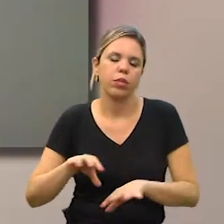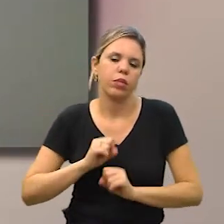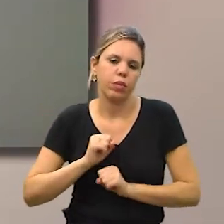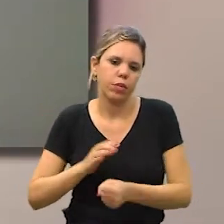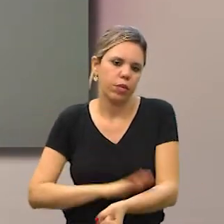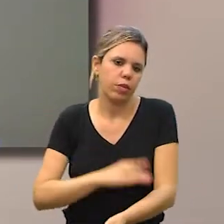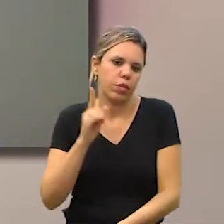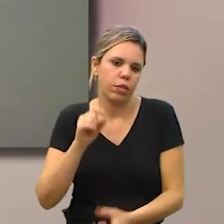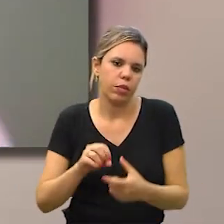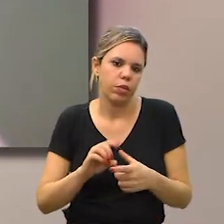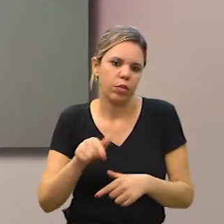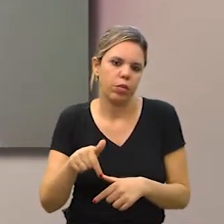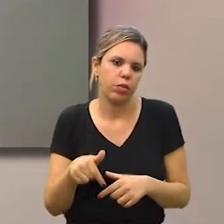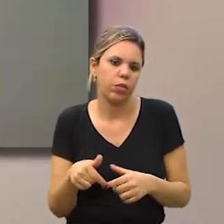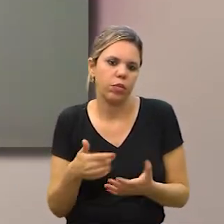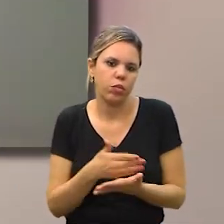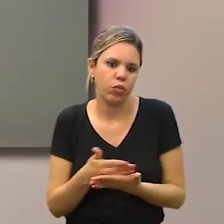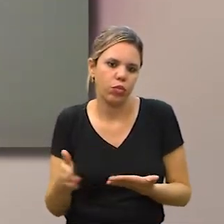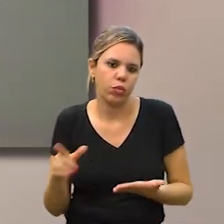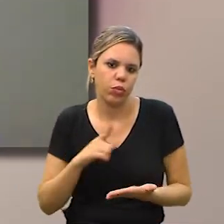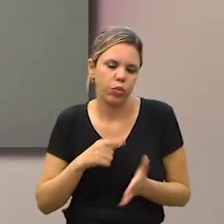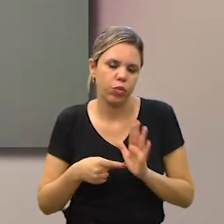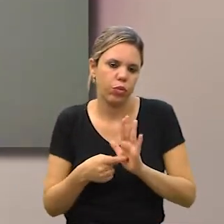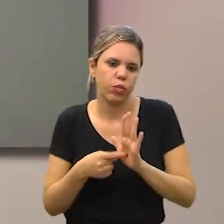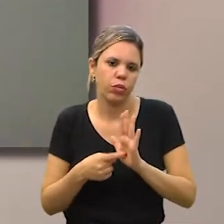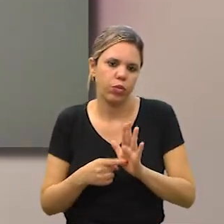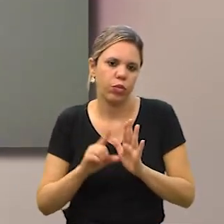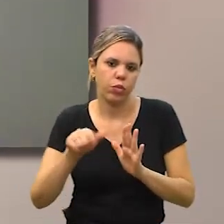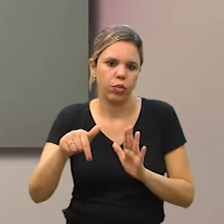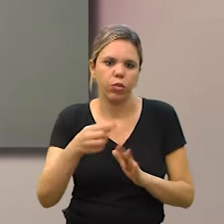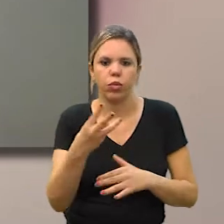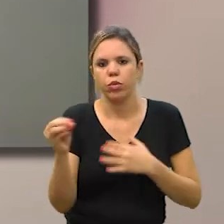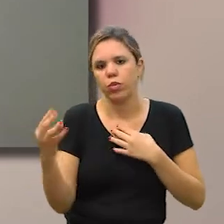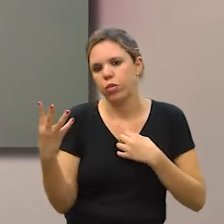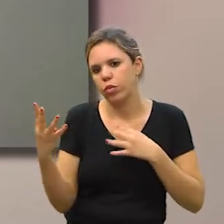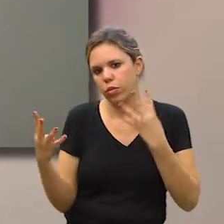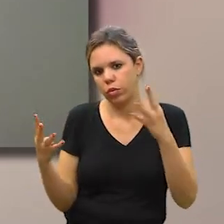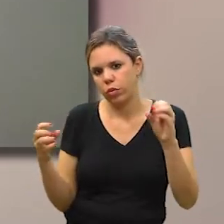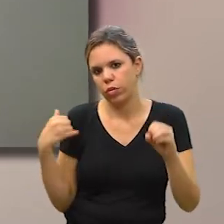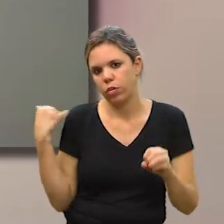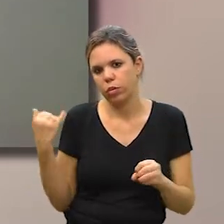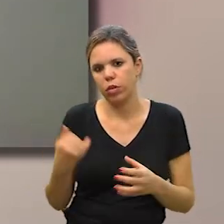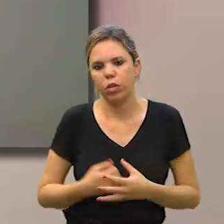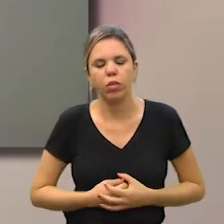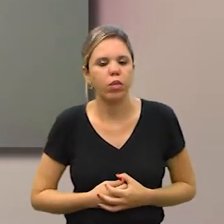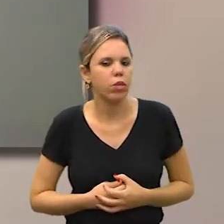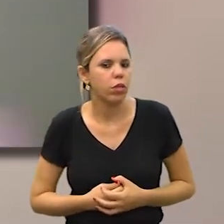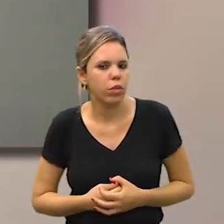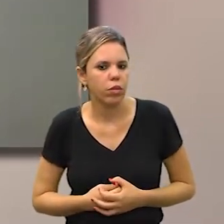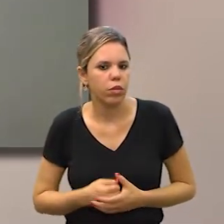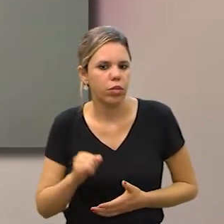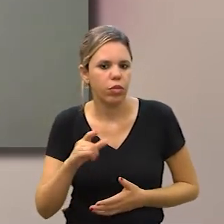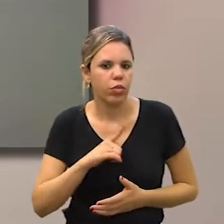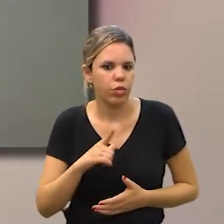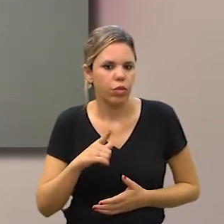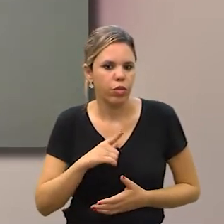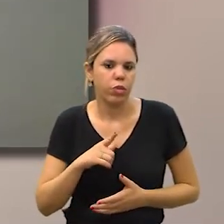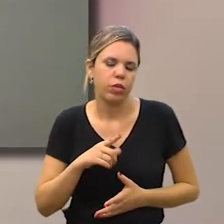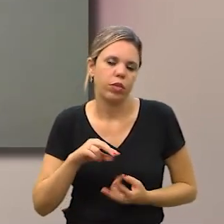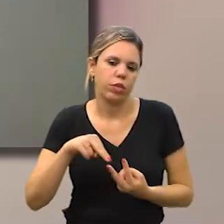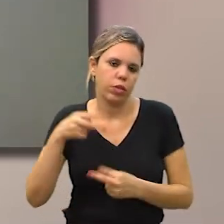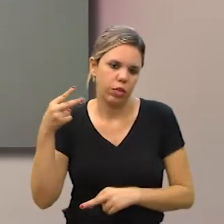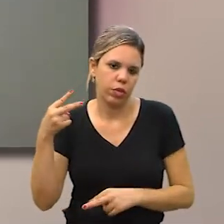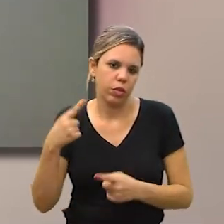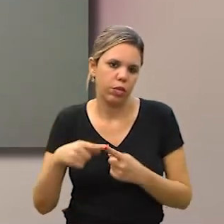hipertensão ela vai começar apresentar esse Depois dos 30 40 anos de dar agora se tiver uma